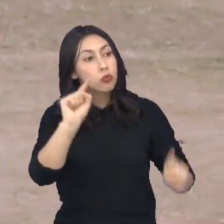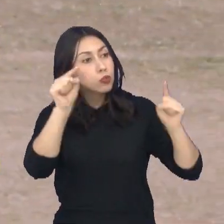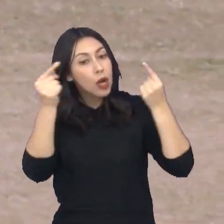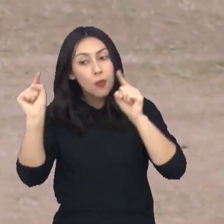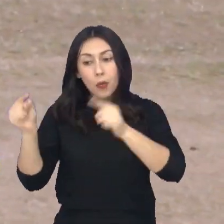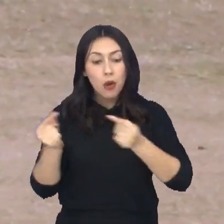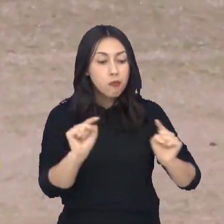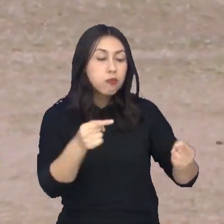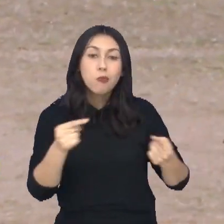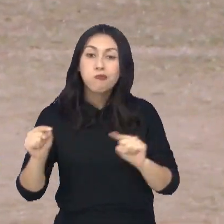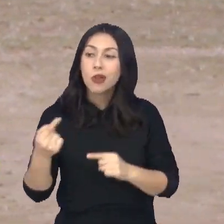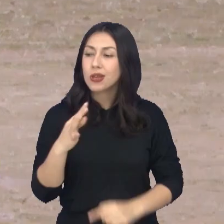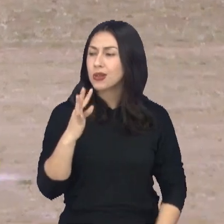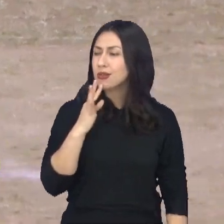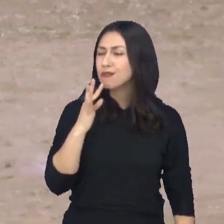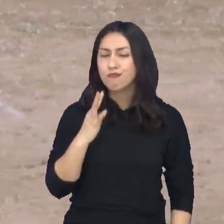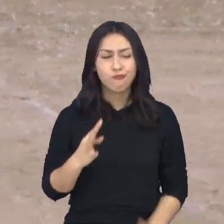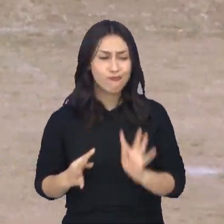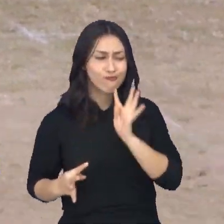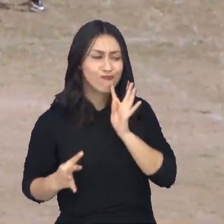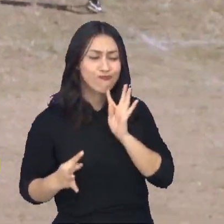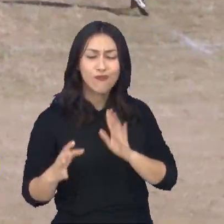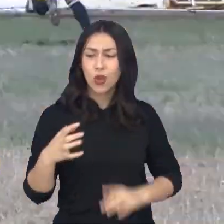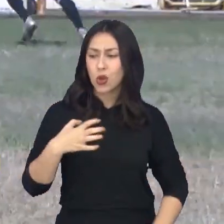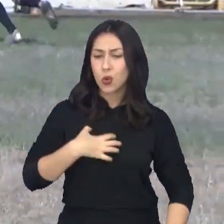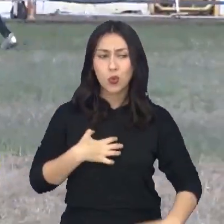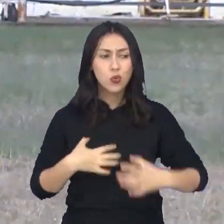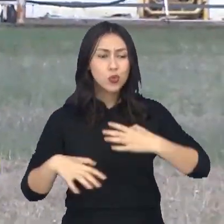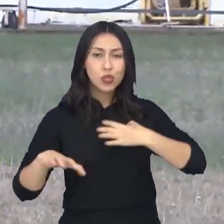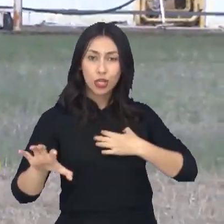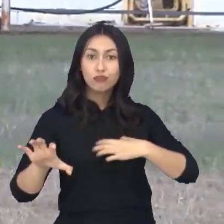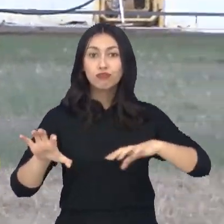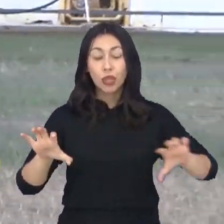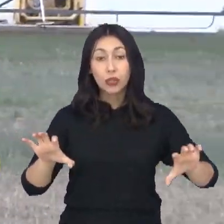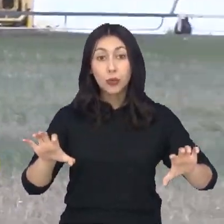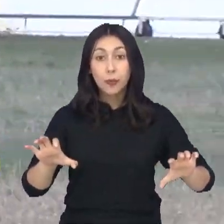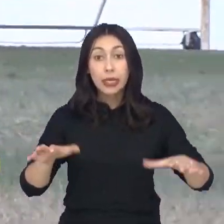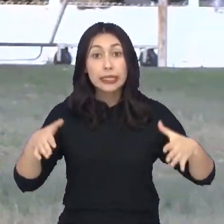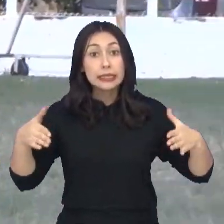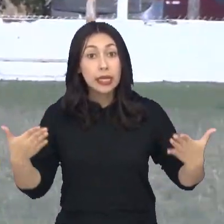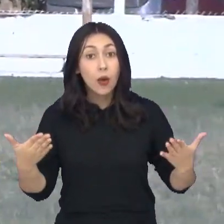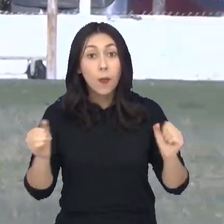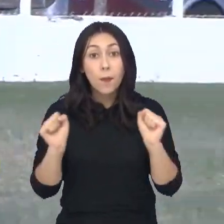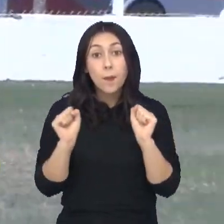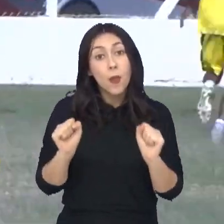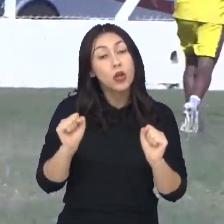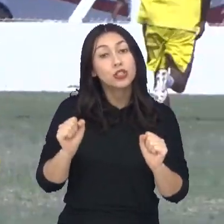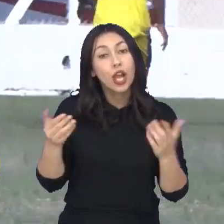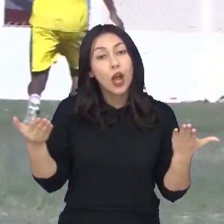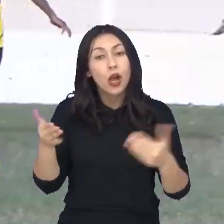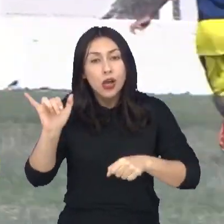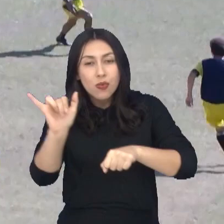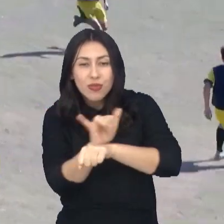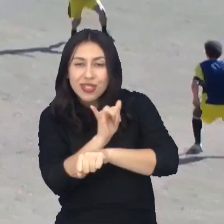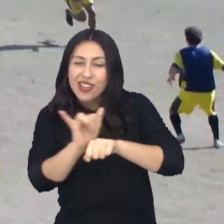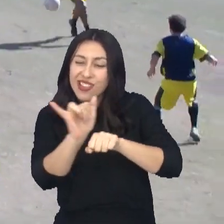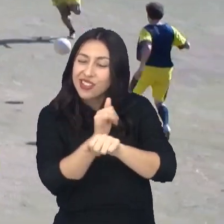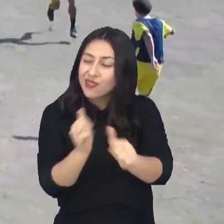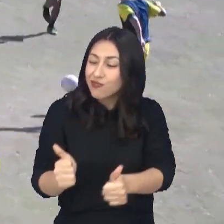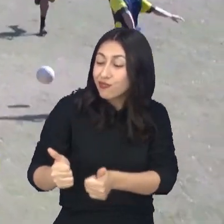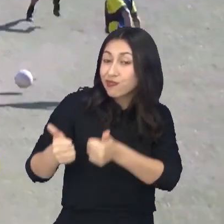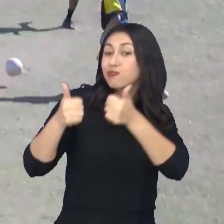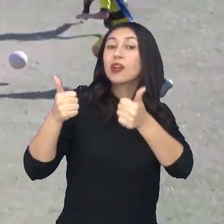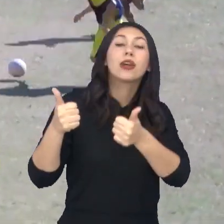e conhecem a forma de jogar de cada adversário. Para os jogadores, isso pode ser uma arma utilizada a favor, para